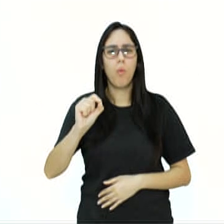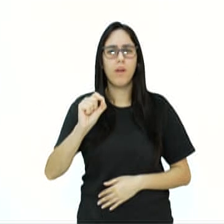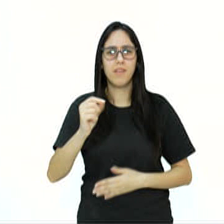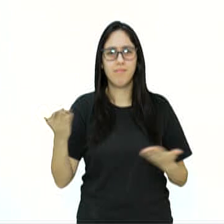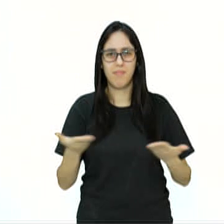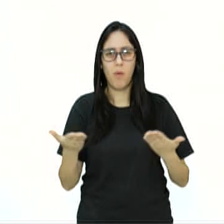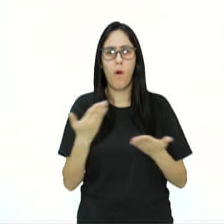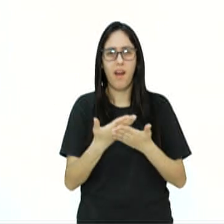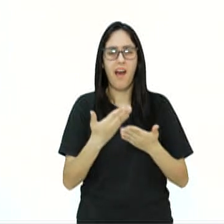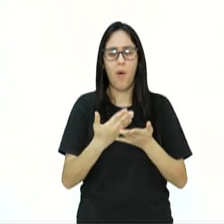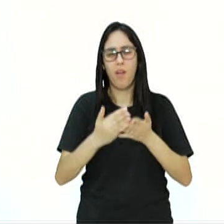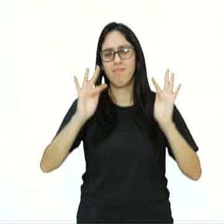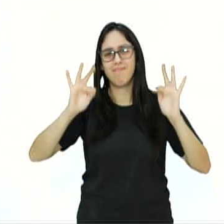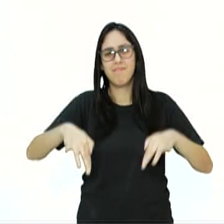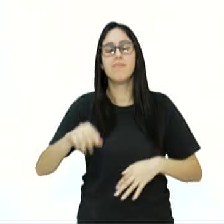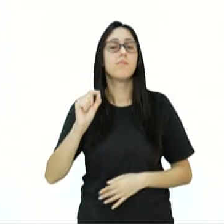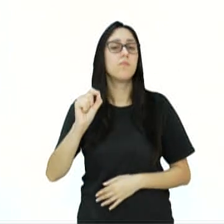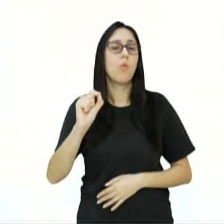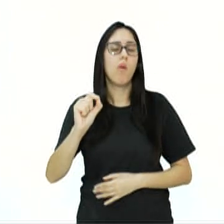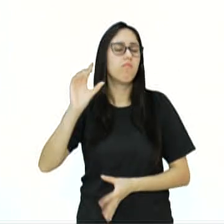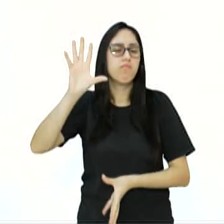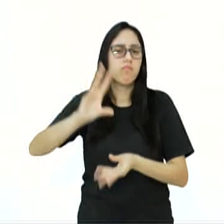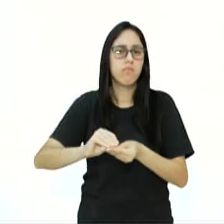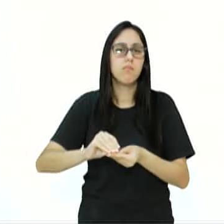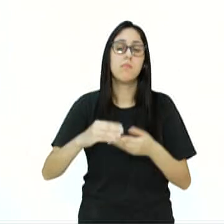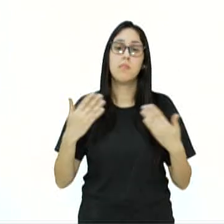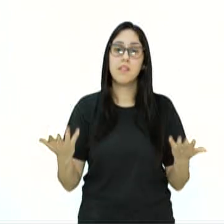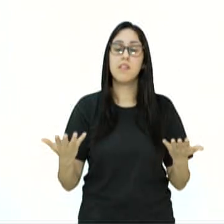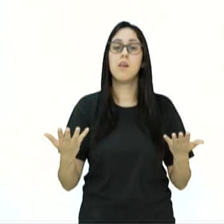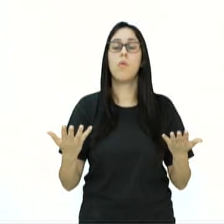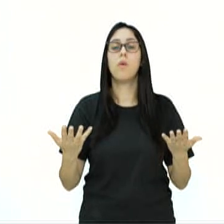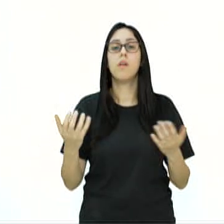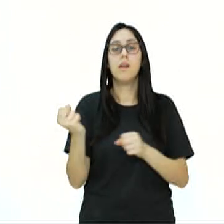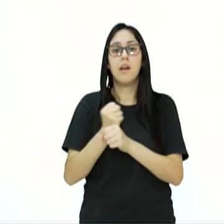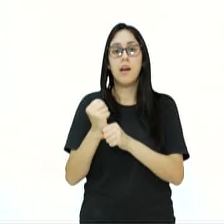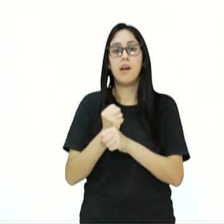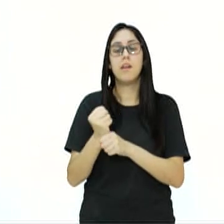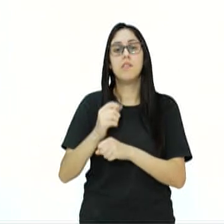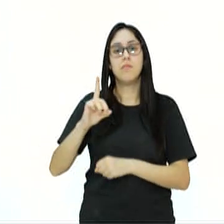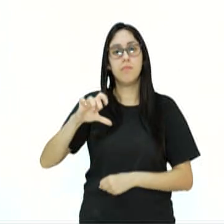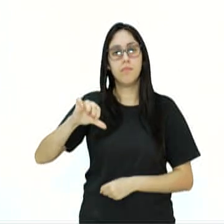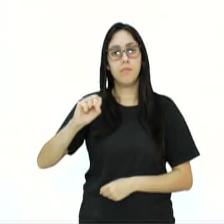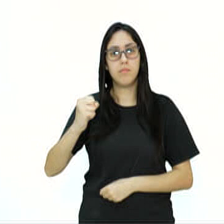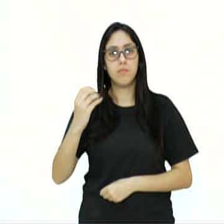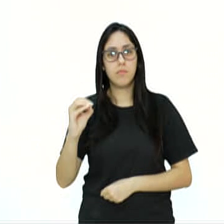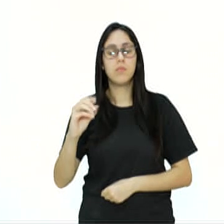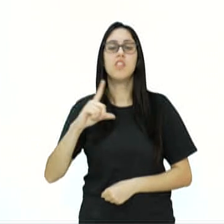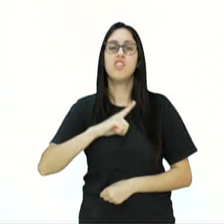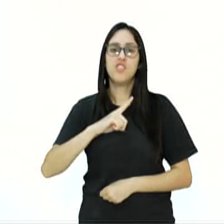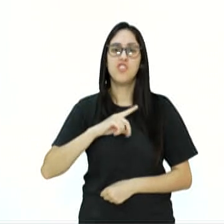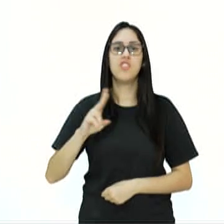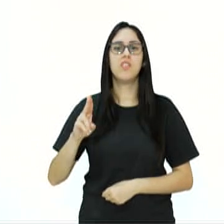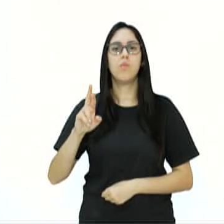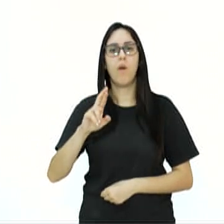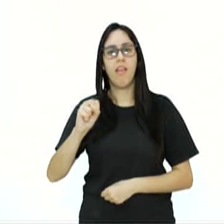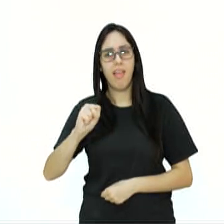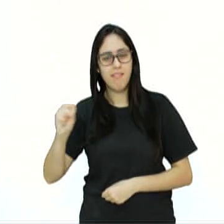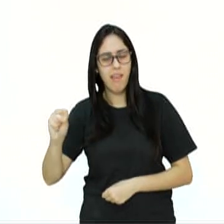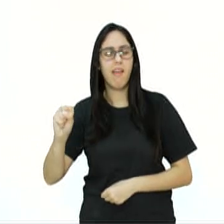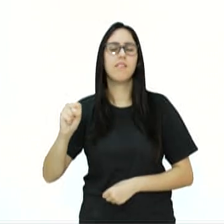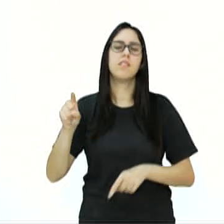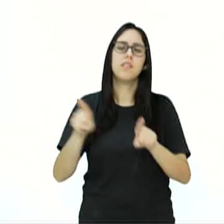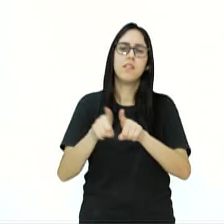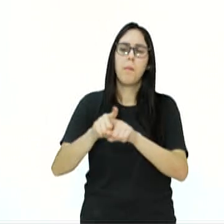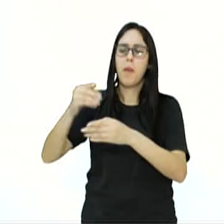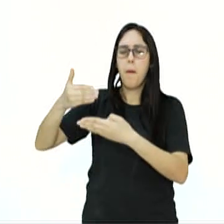aula com vocês, né? Então a gente vê aí a partir da década de 80 a desintegração do bloco soviético, a queda do Muro de